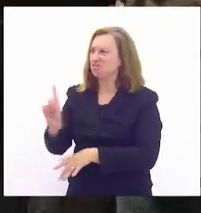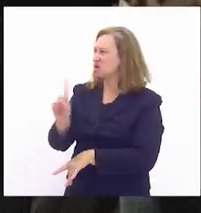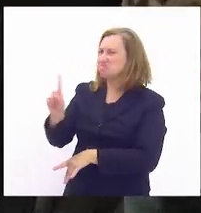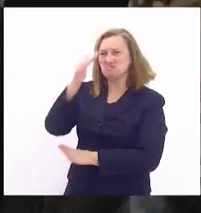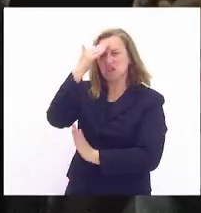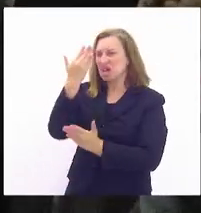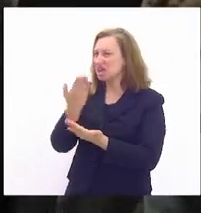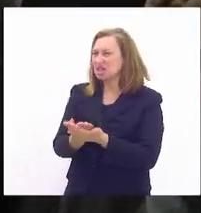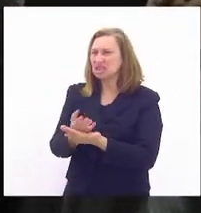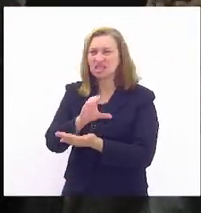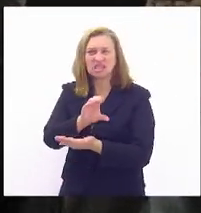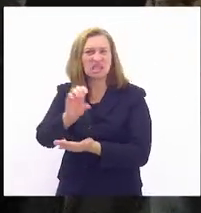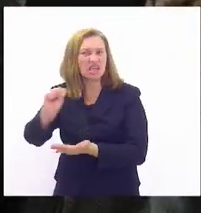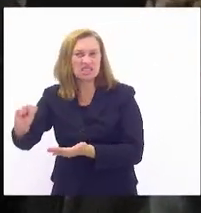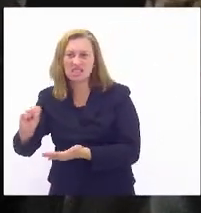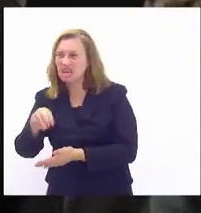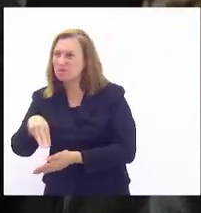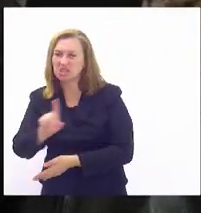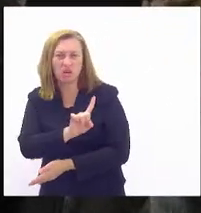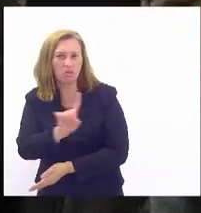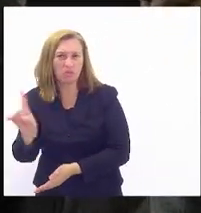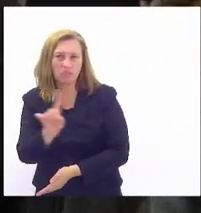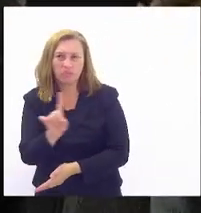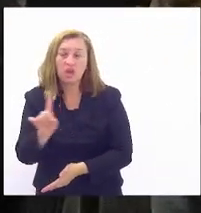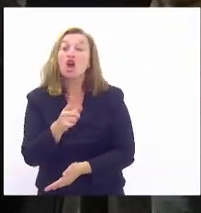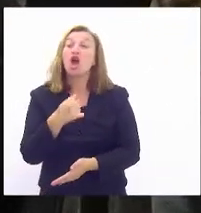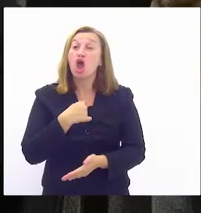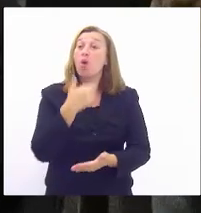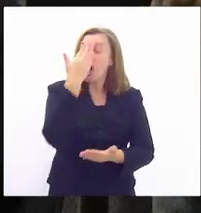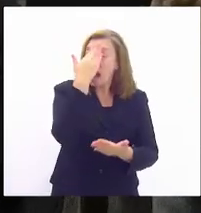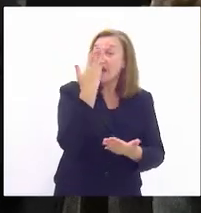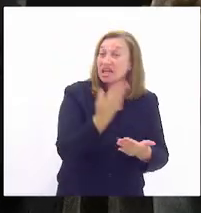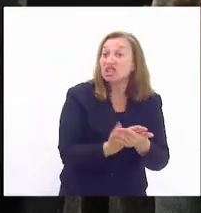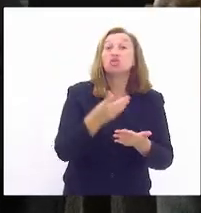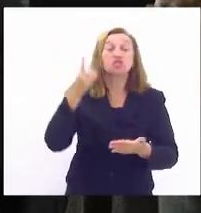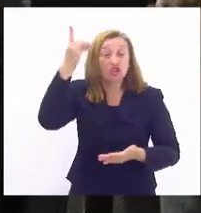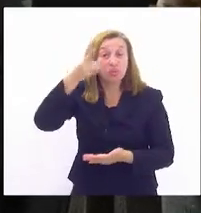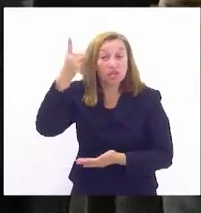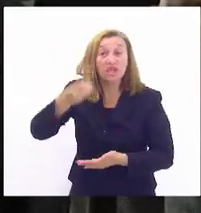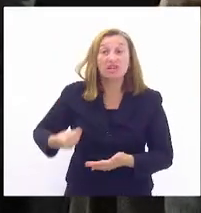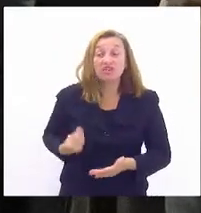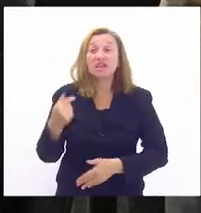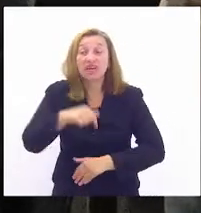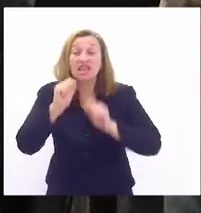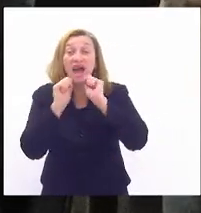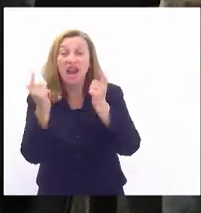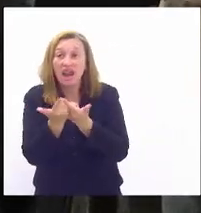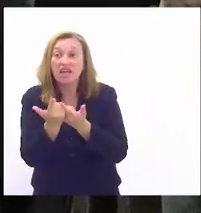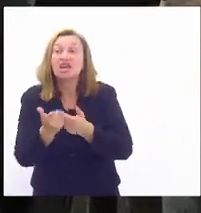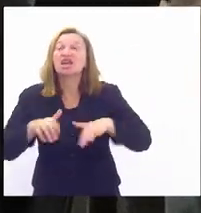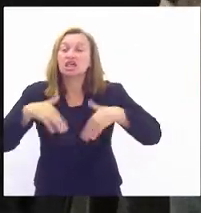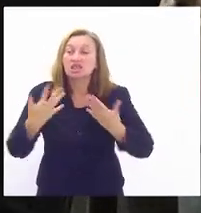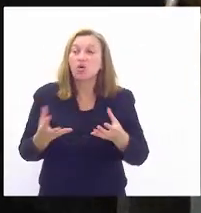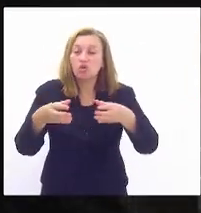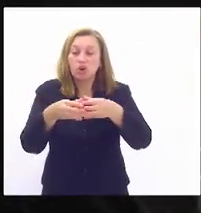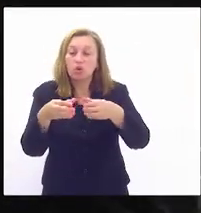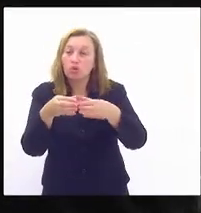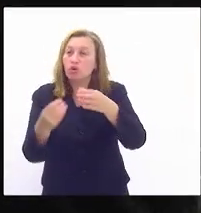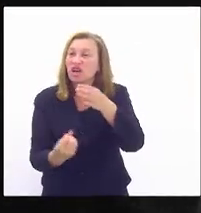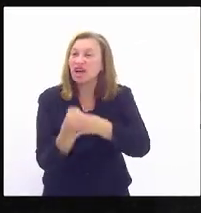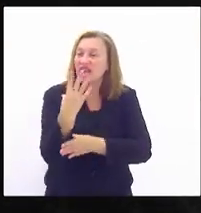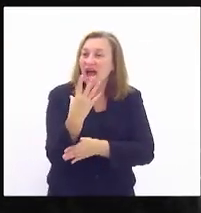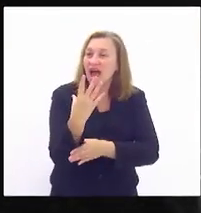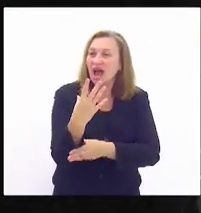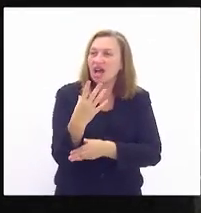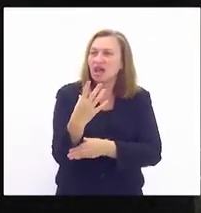não confio na CSN. Eu confio nos parlamentares que estão aqui, da LERJ. Obrigado. Criar um comitê